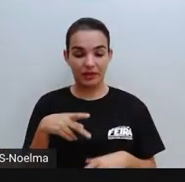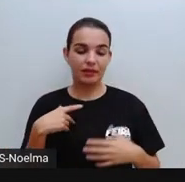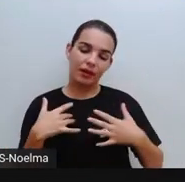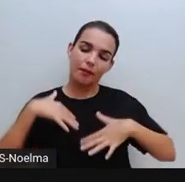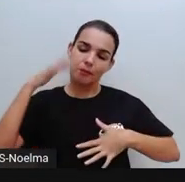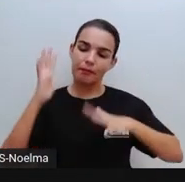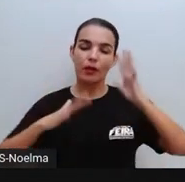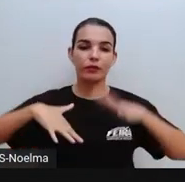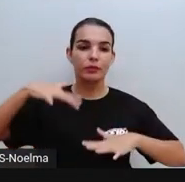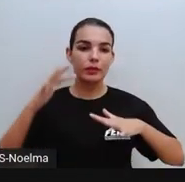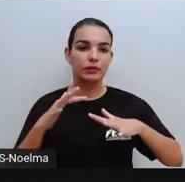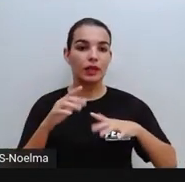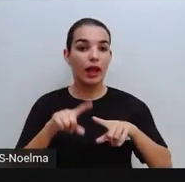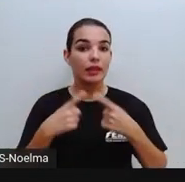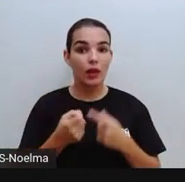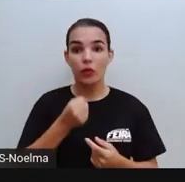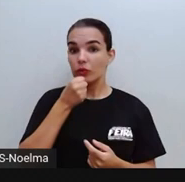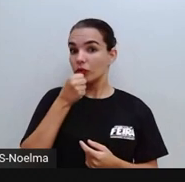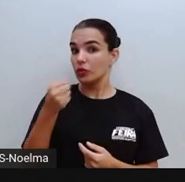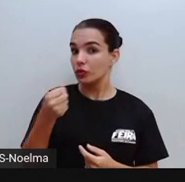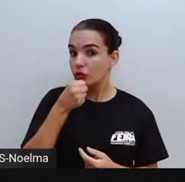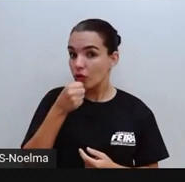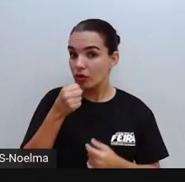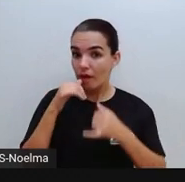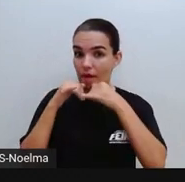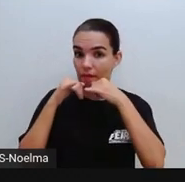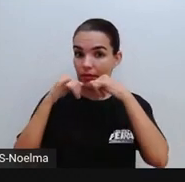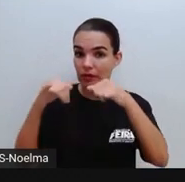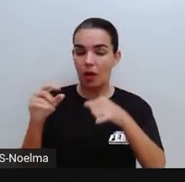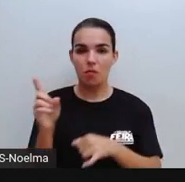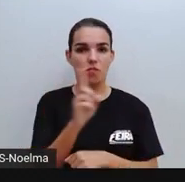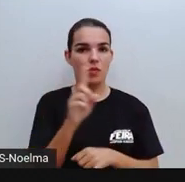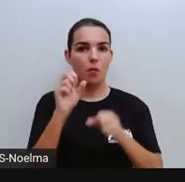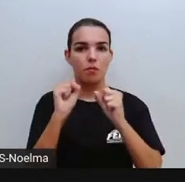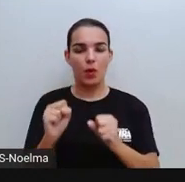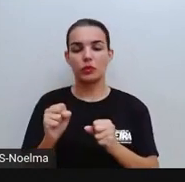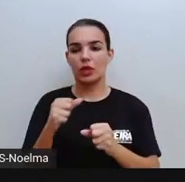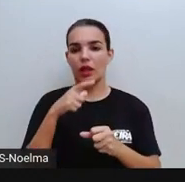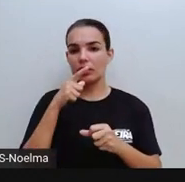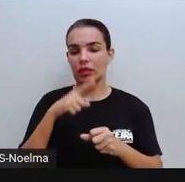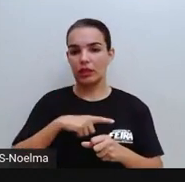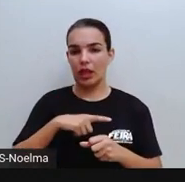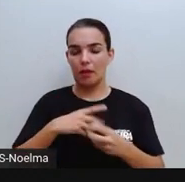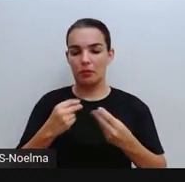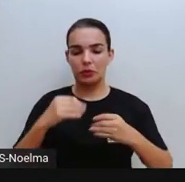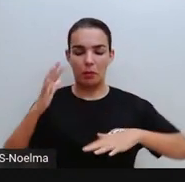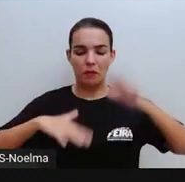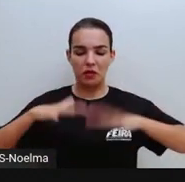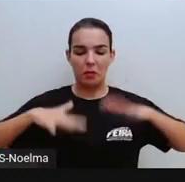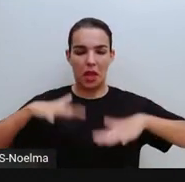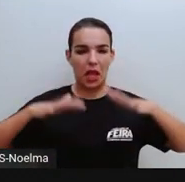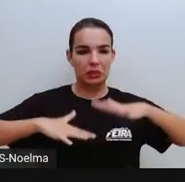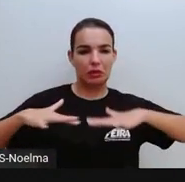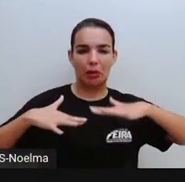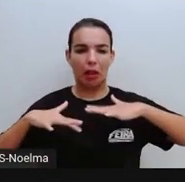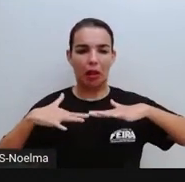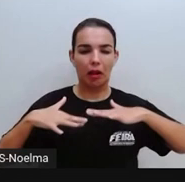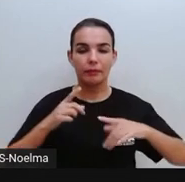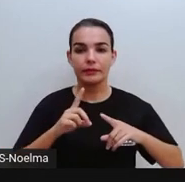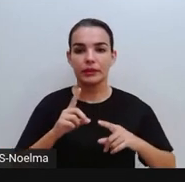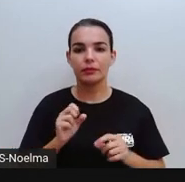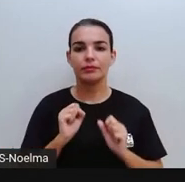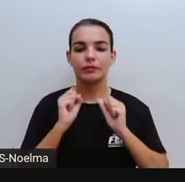vários movimentos aqui mas a notícia é mais formal Geralmente os jornalistas né eles aparecem assim